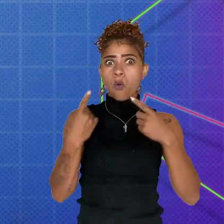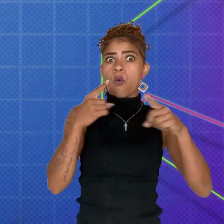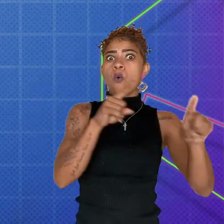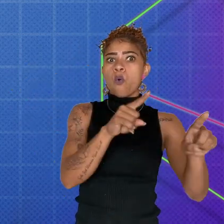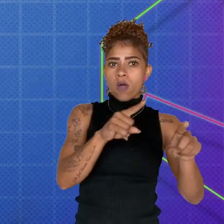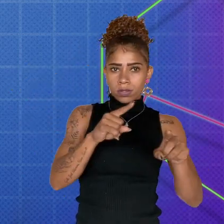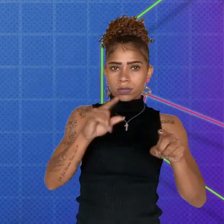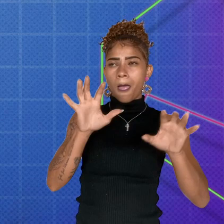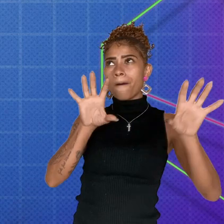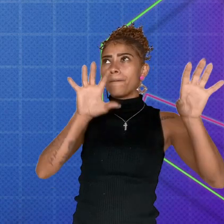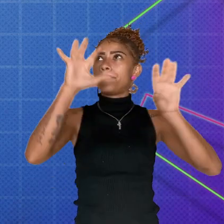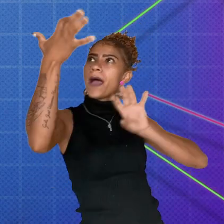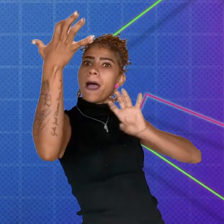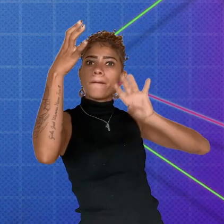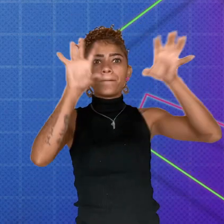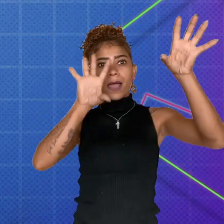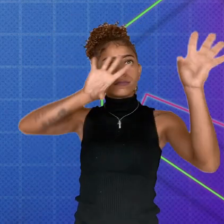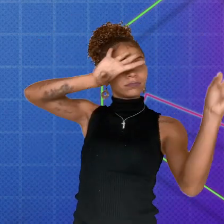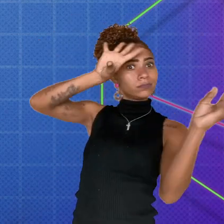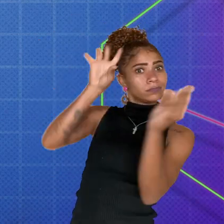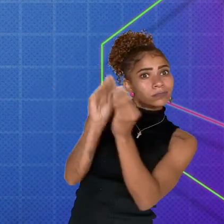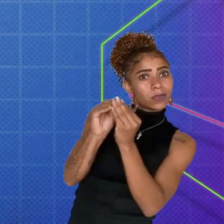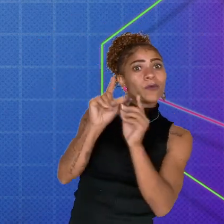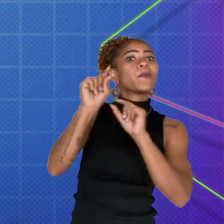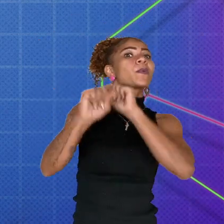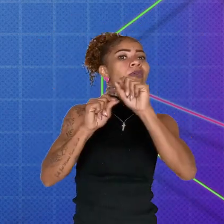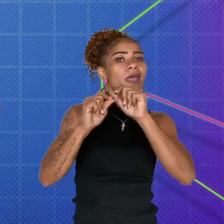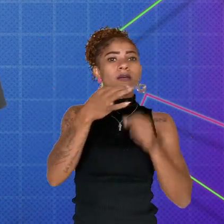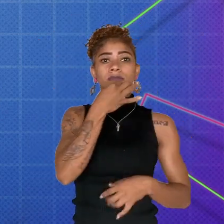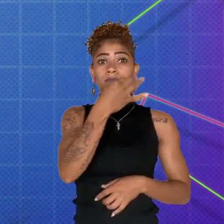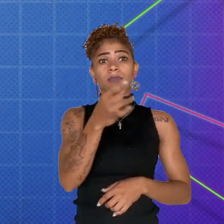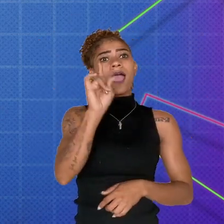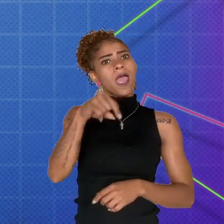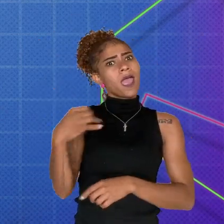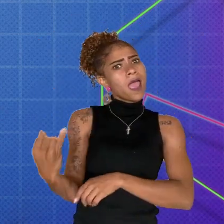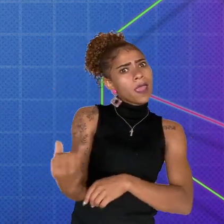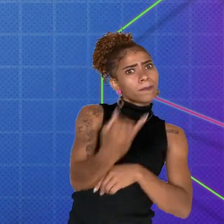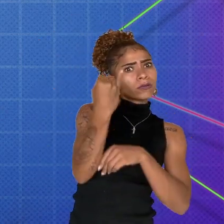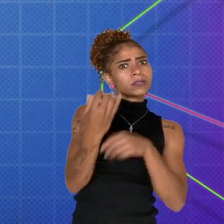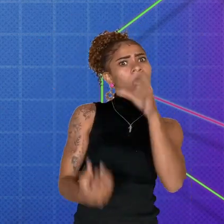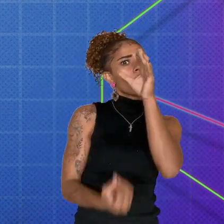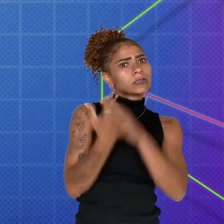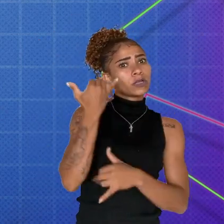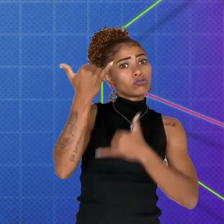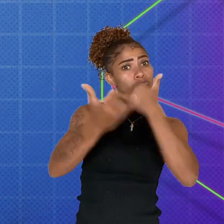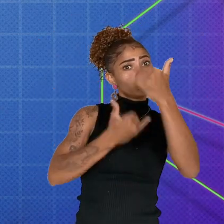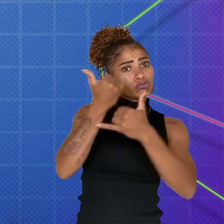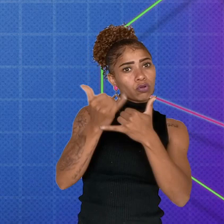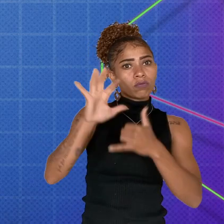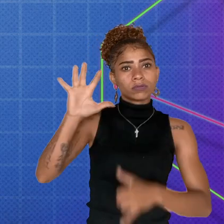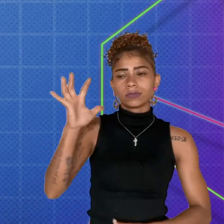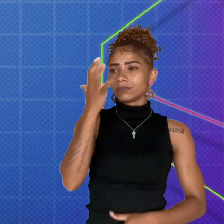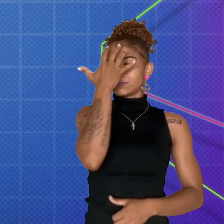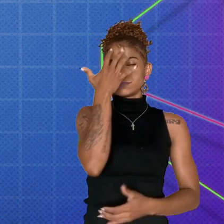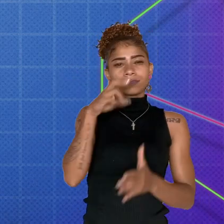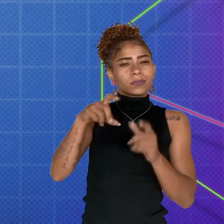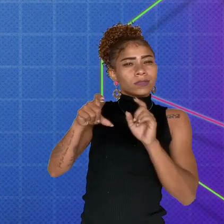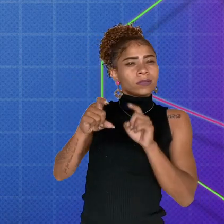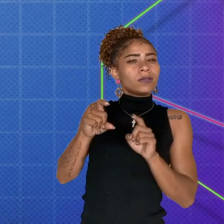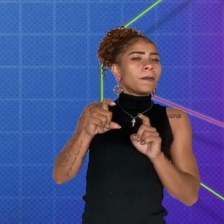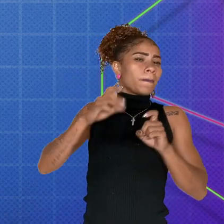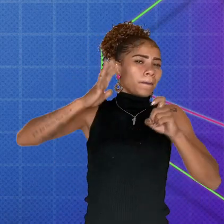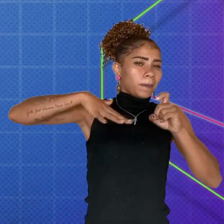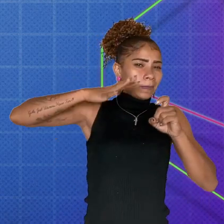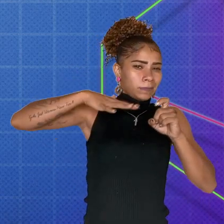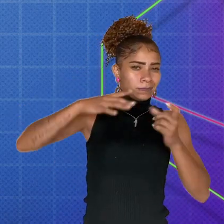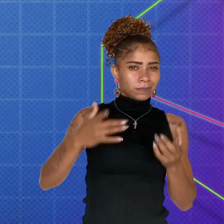mudanças climáticas. Em conclusão, os efeitos sonoros são uma parte importante da criação de um jogo de fantasia ou época